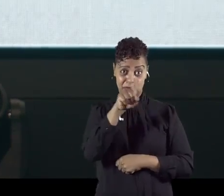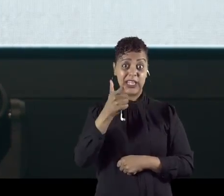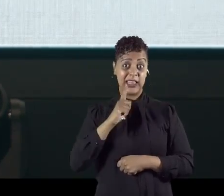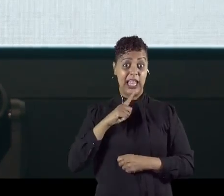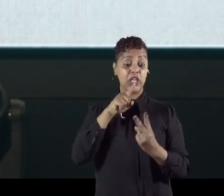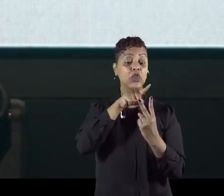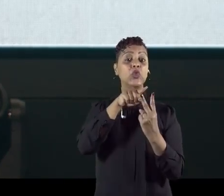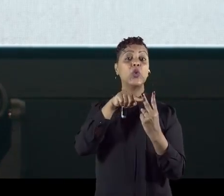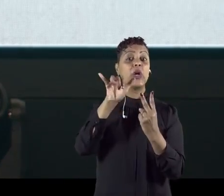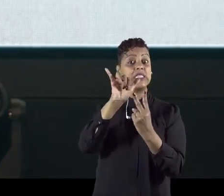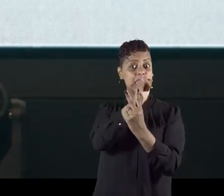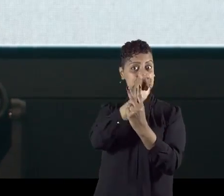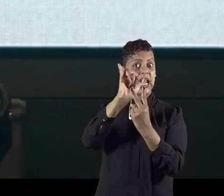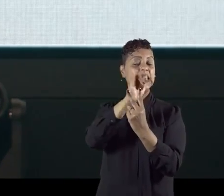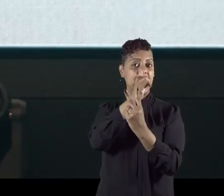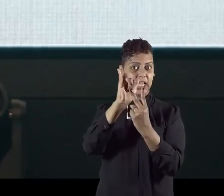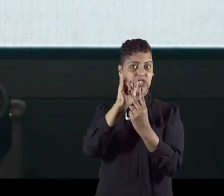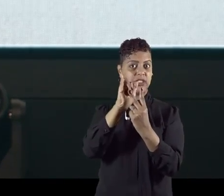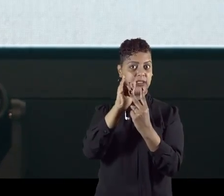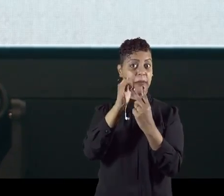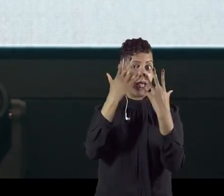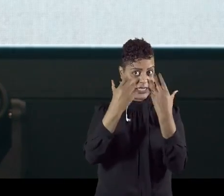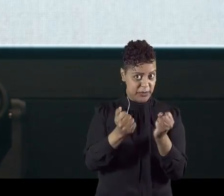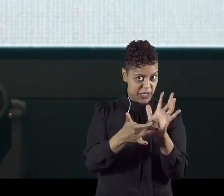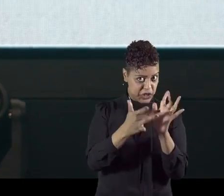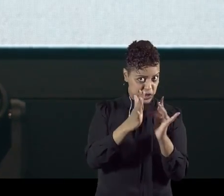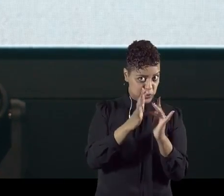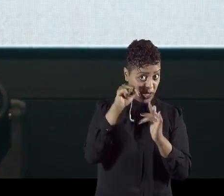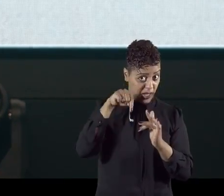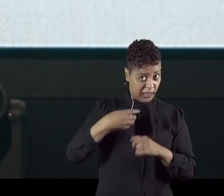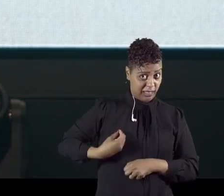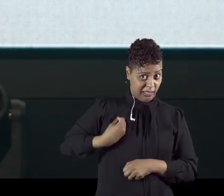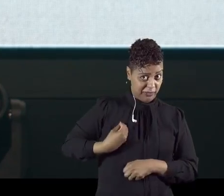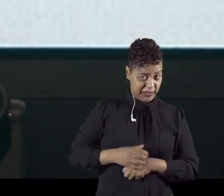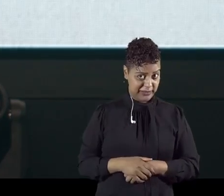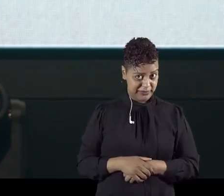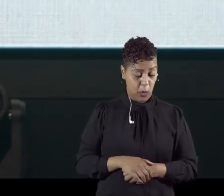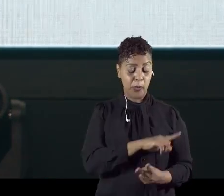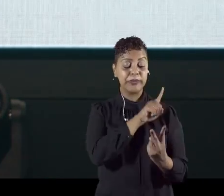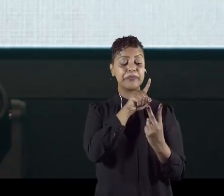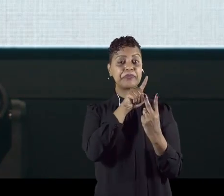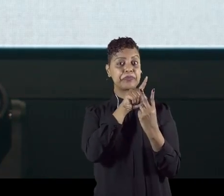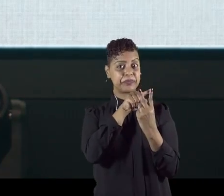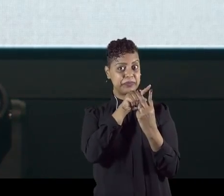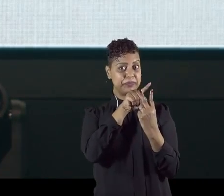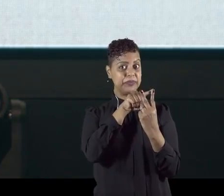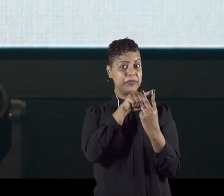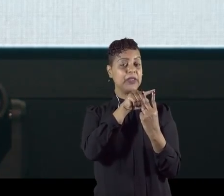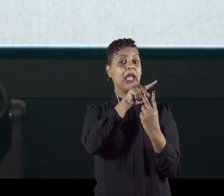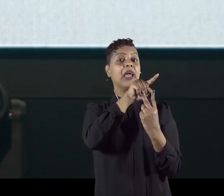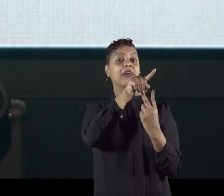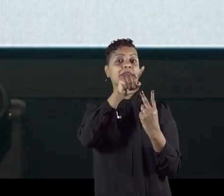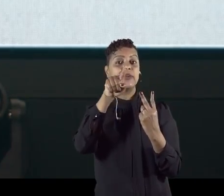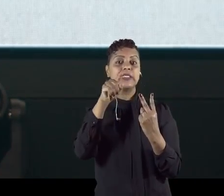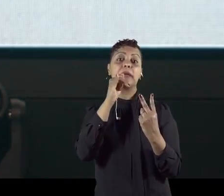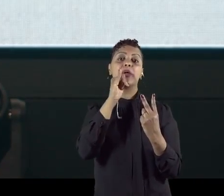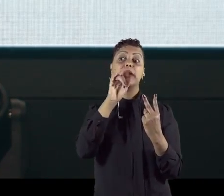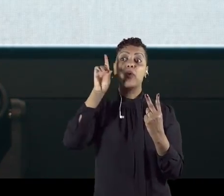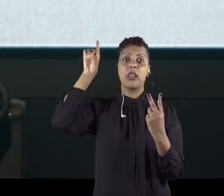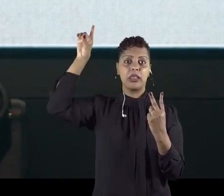para encontrar com Jesus quando terminar essa vida aqui e uma delas é como seu